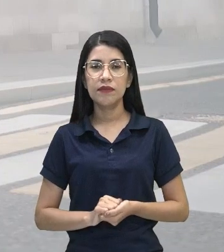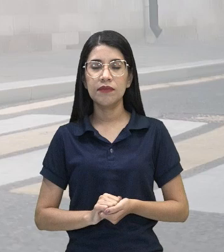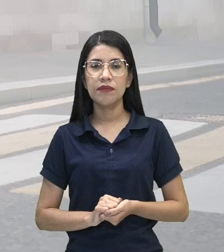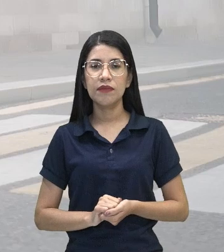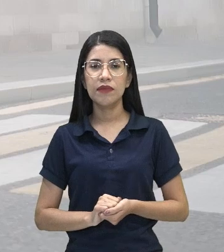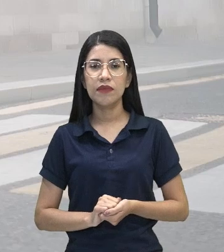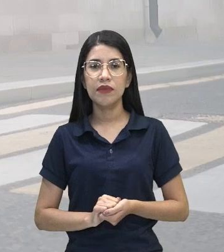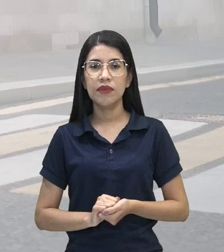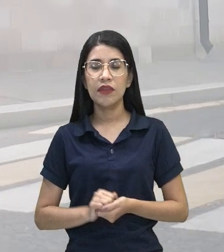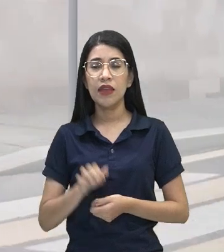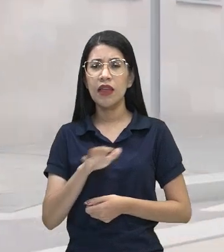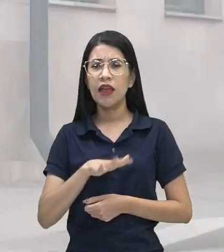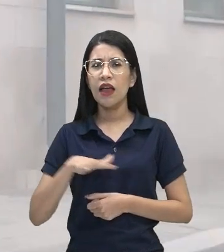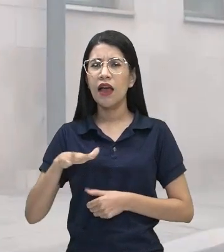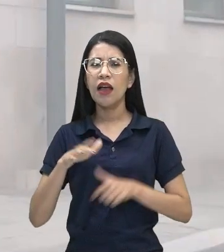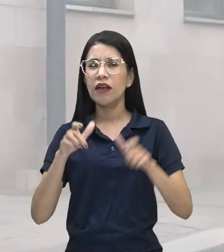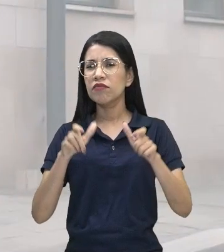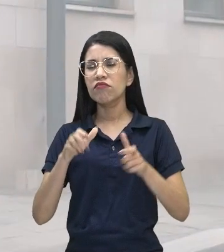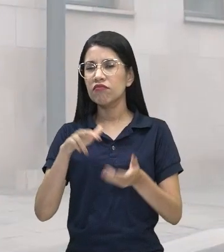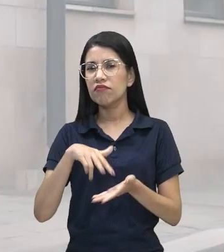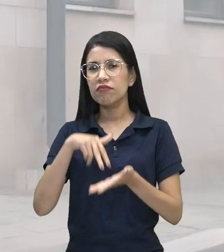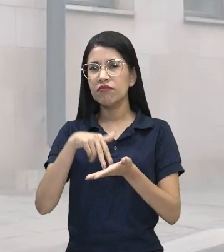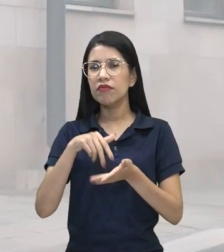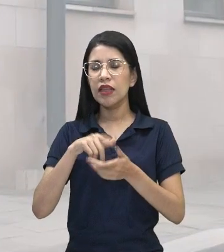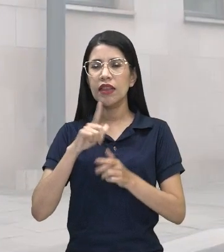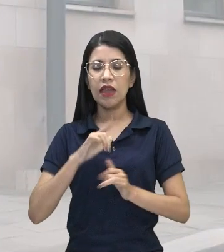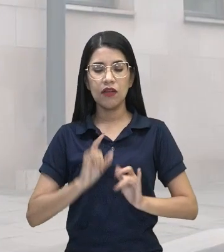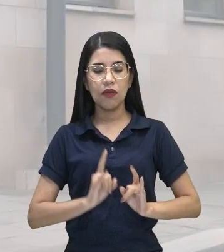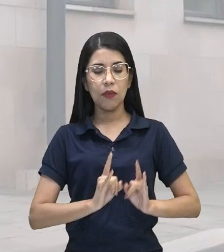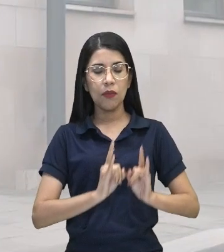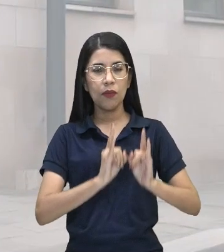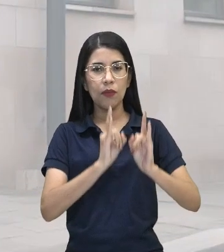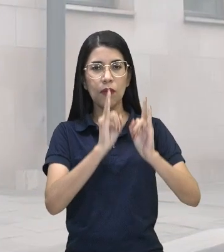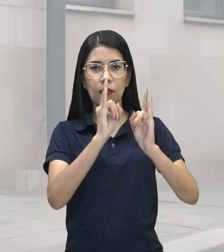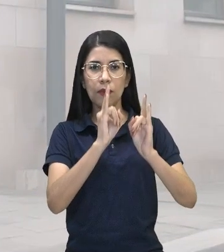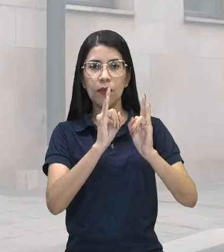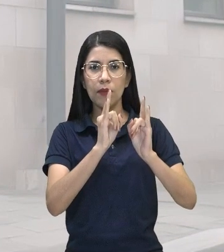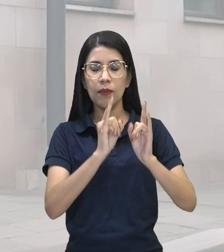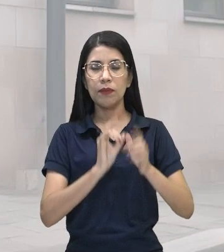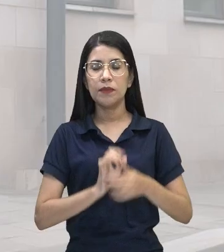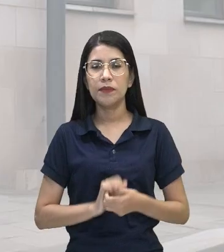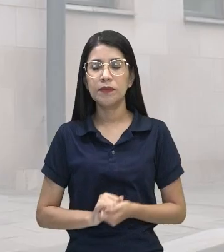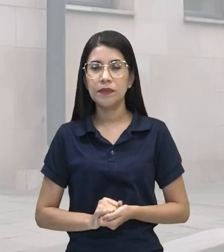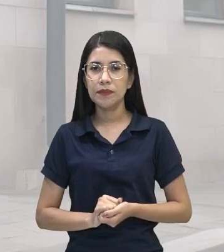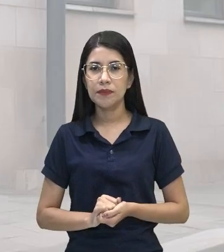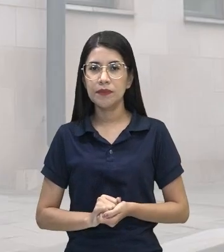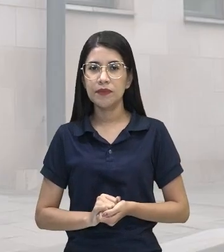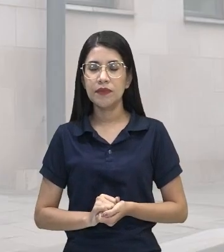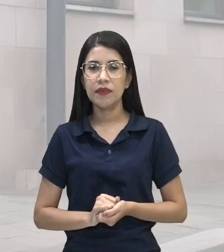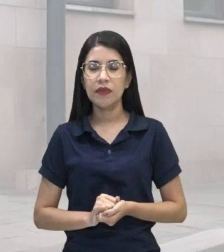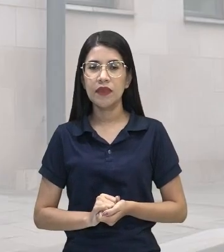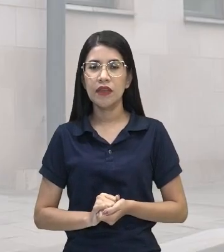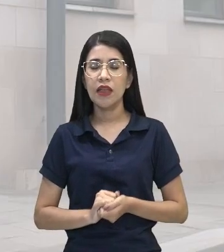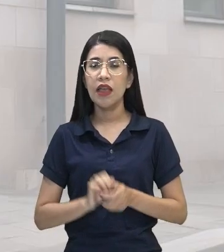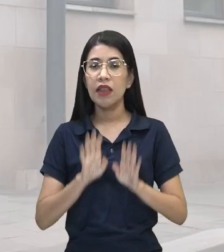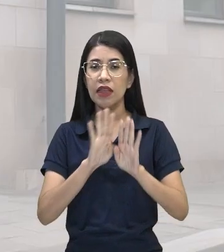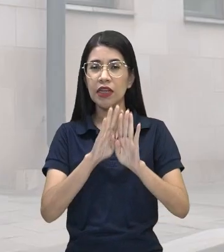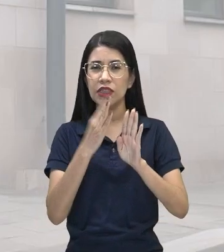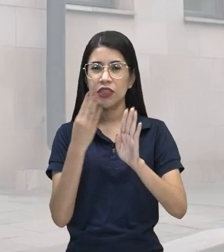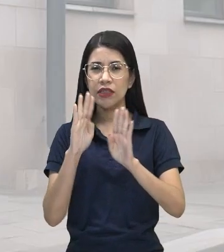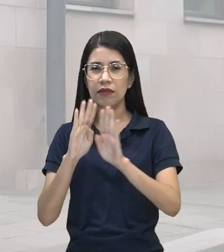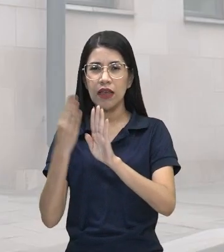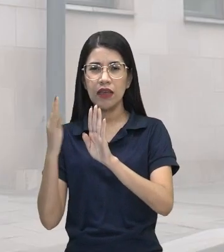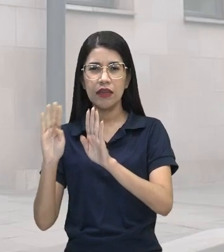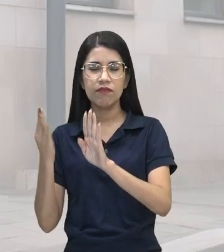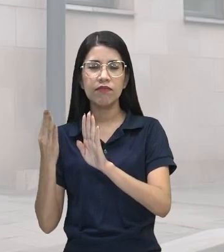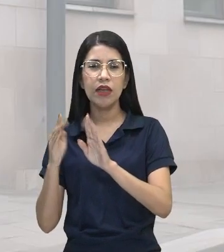Vejam esse ambiente onde eu estou. Temos um prédio aqui à minha direita. As janelas